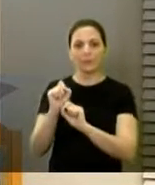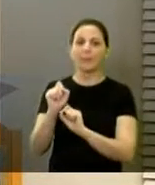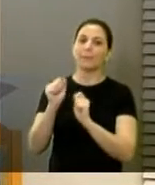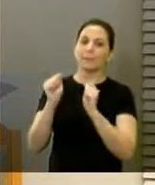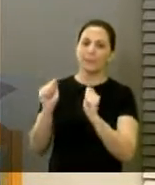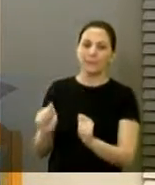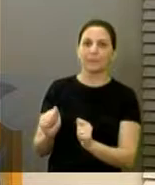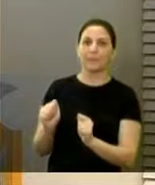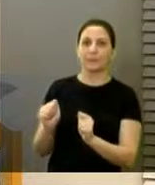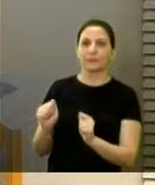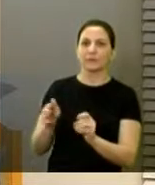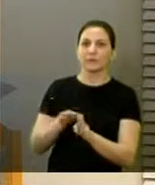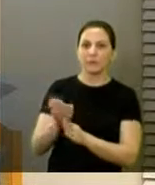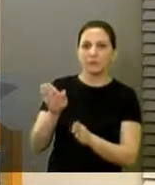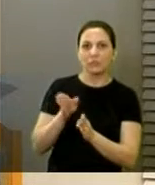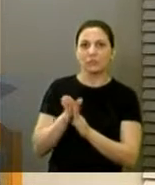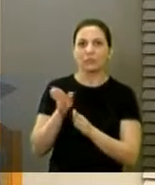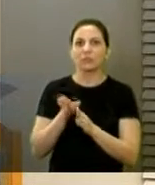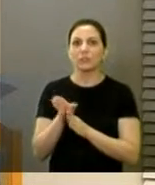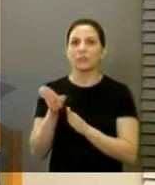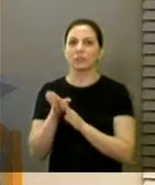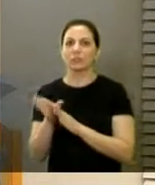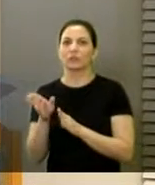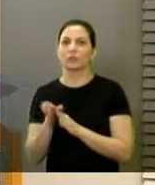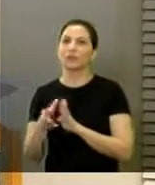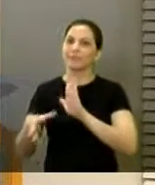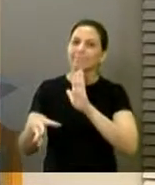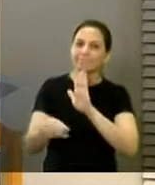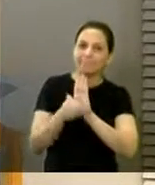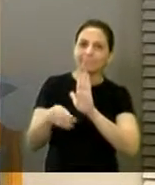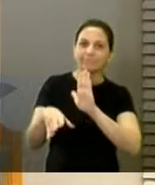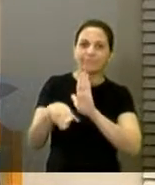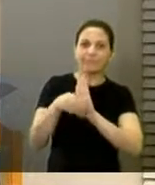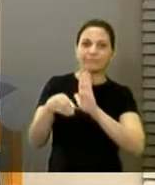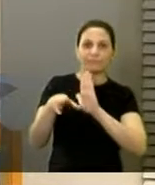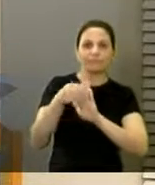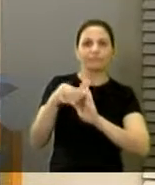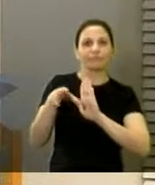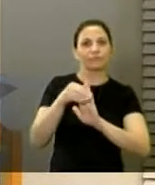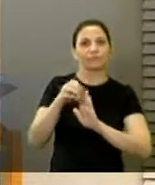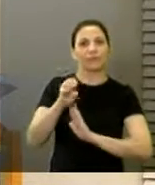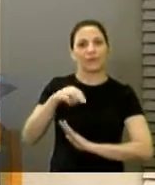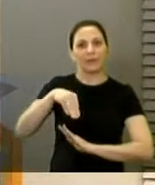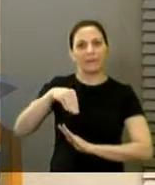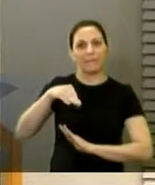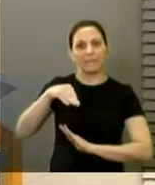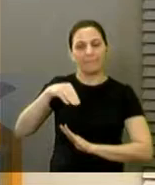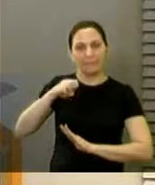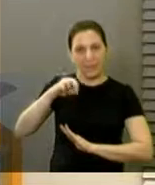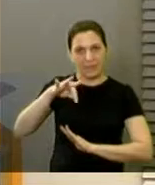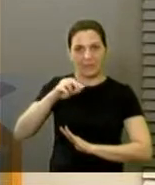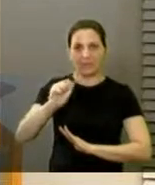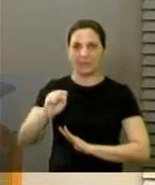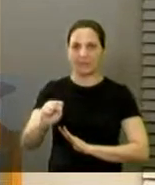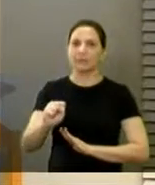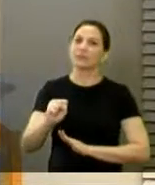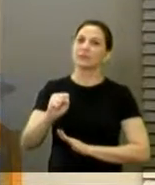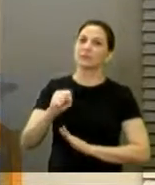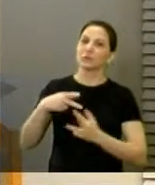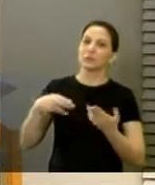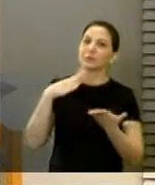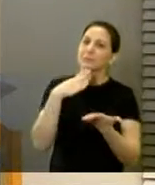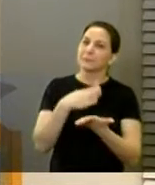possa encaminhar emendas viu edno inclusive tem algumas emendas que estão lá há paradas a